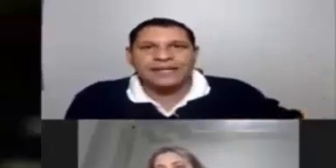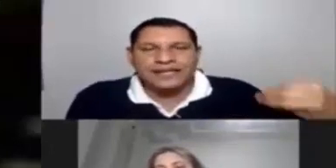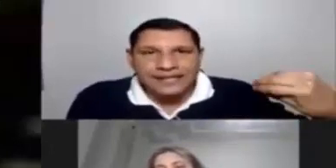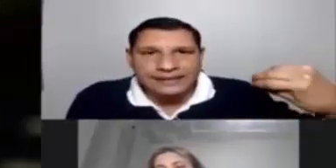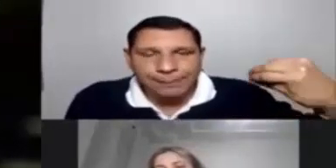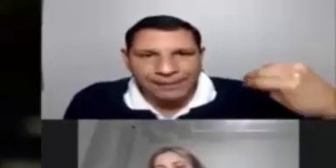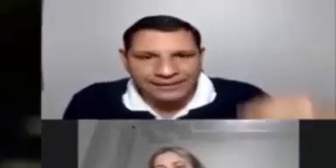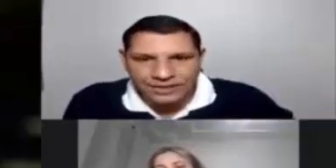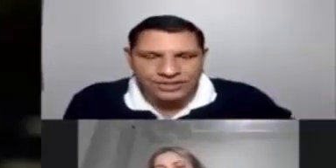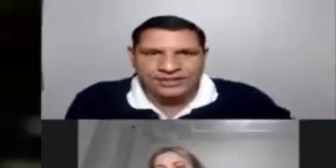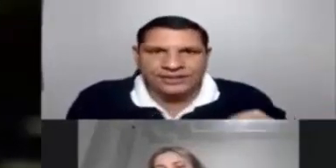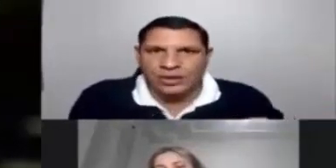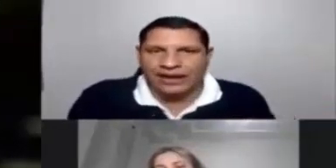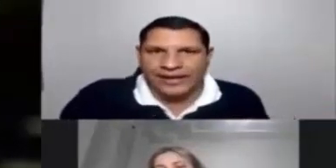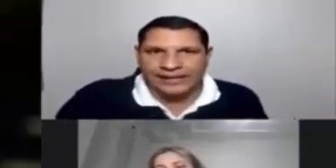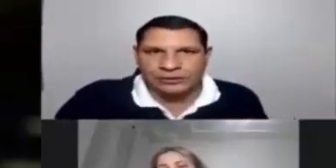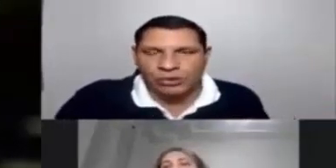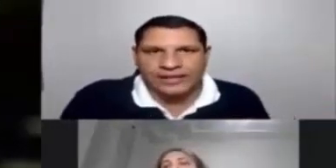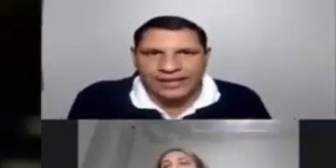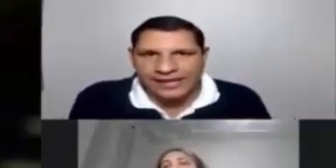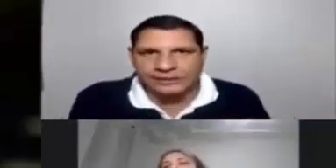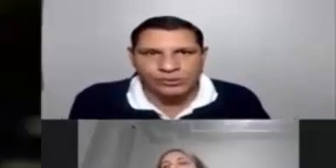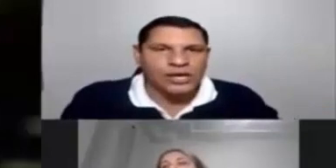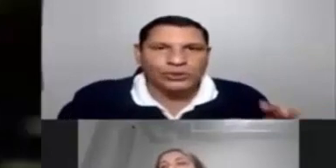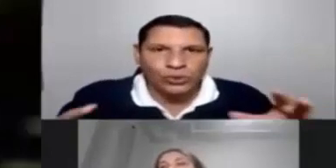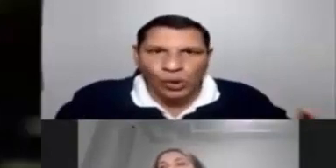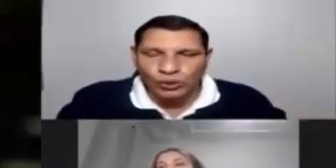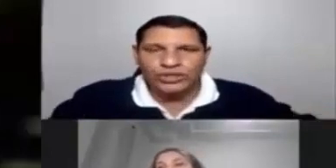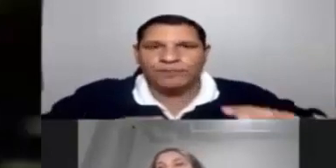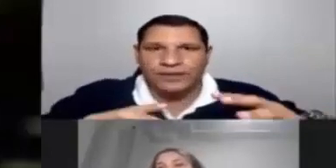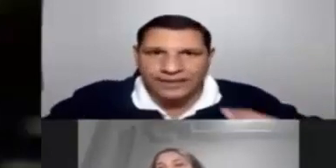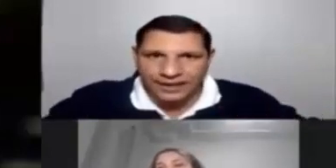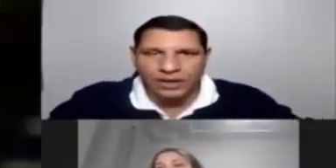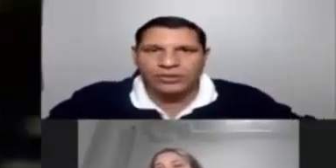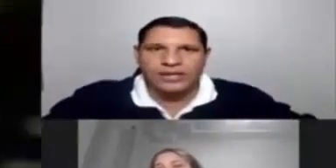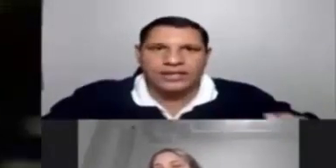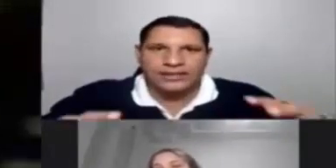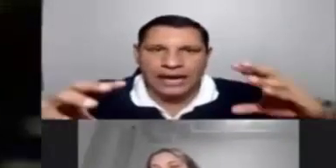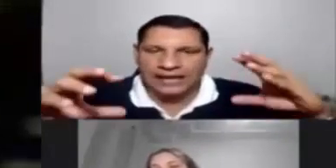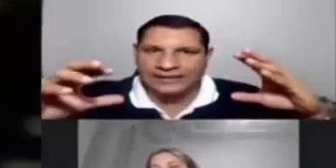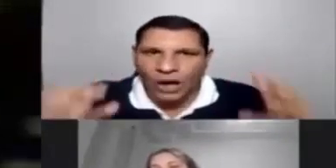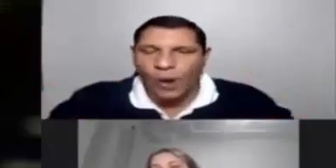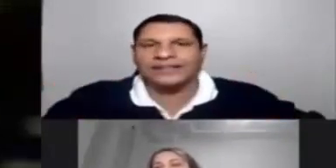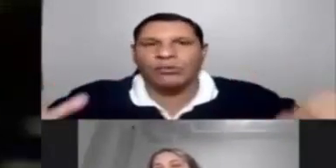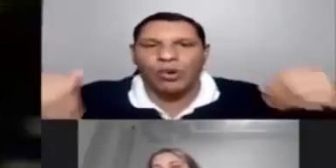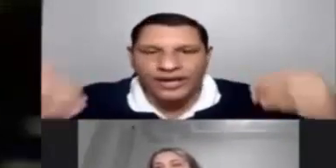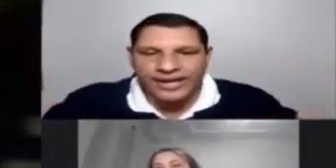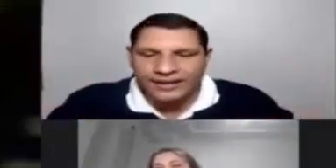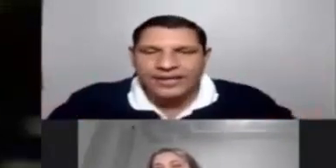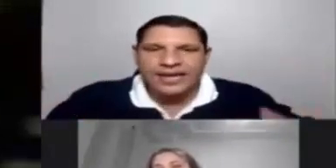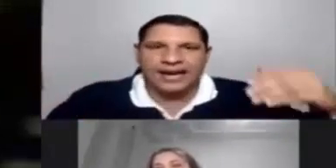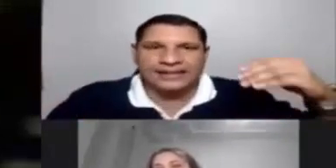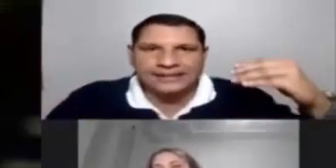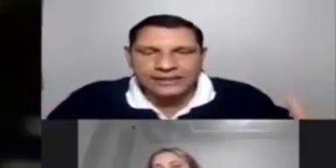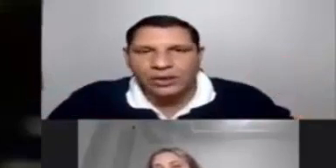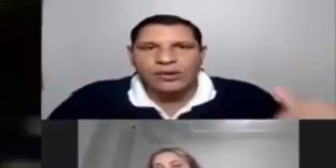independente se tem um acréscimo ou decréscimo todos criam que as almas ao morrerem